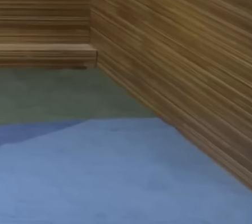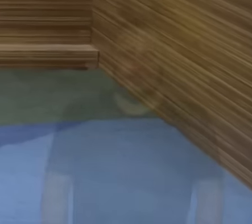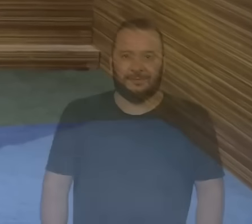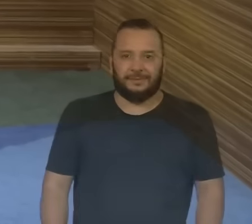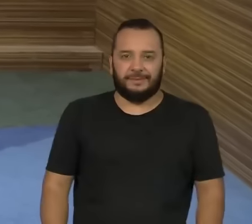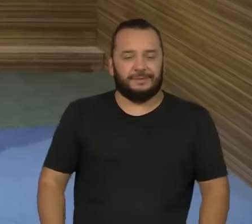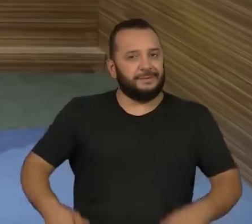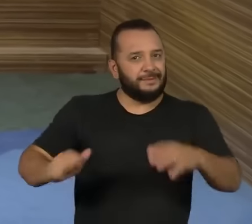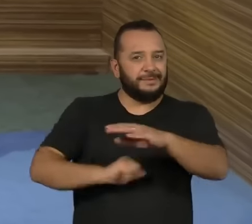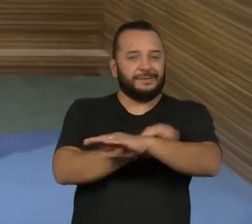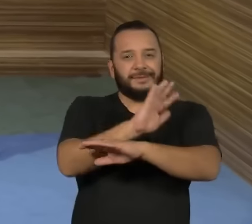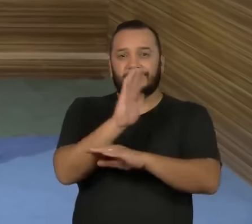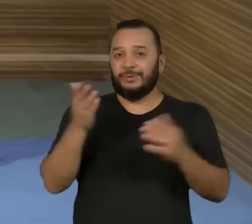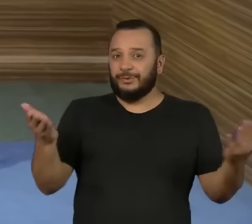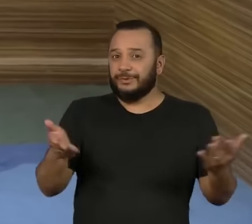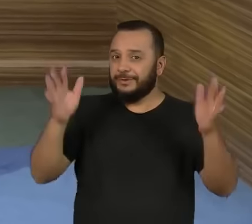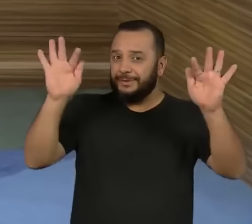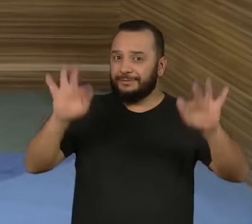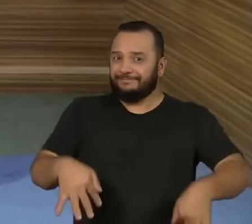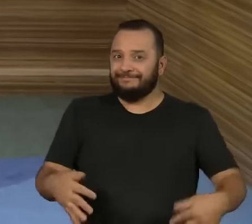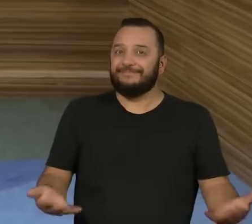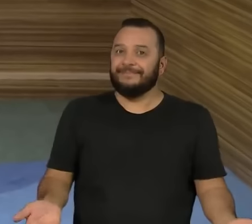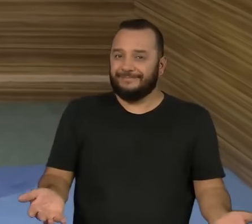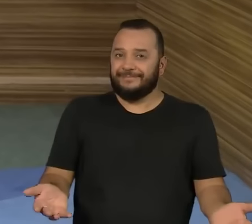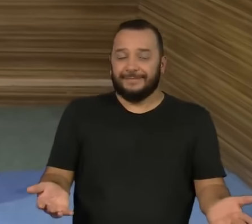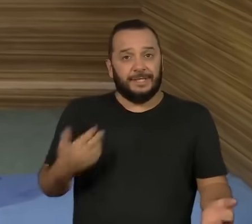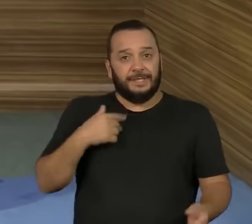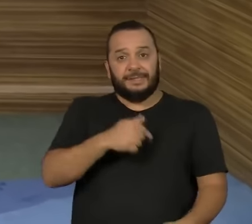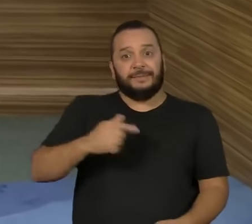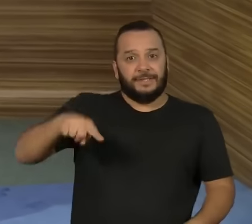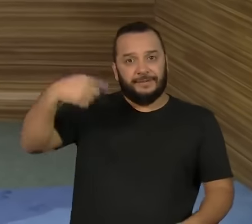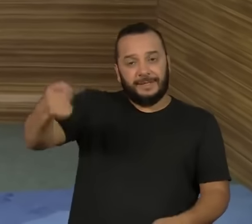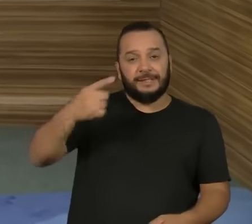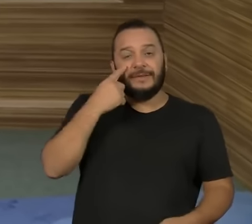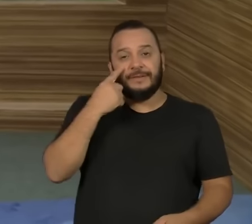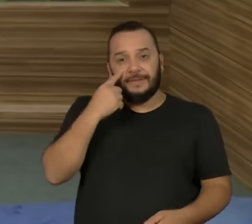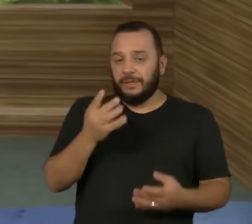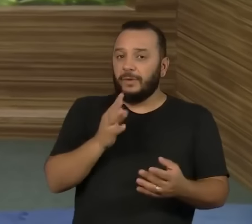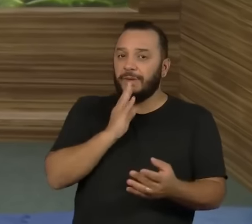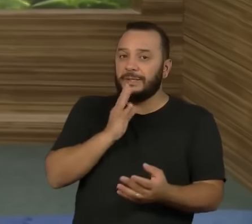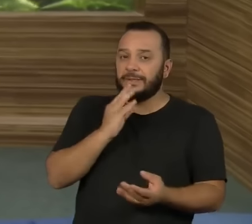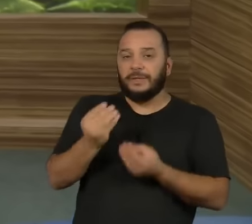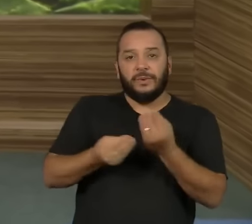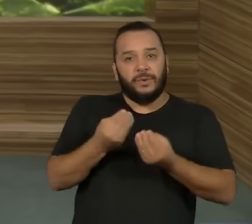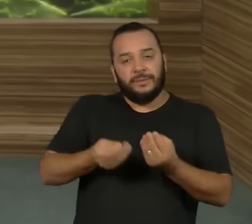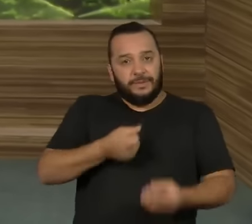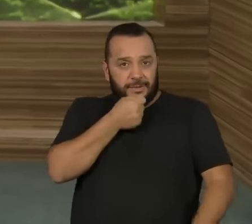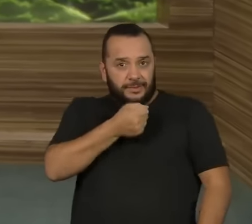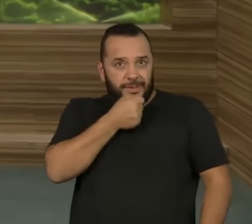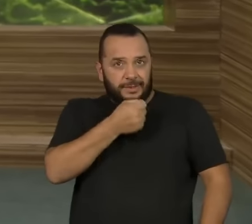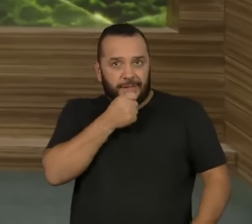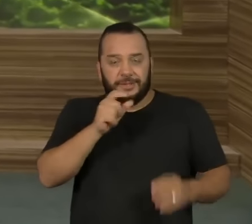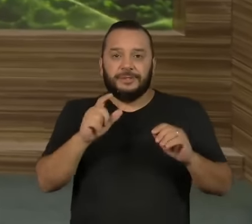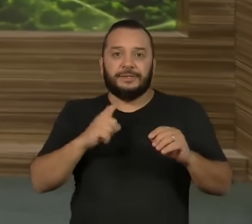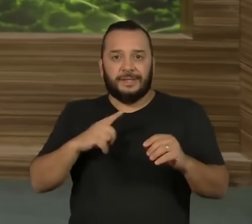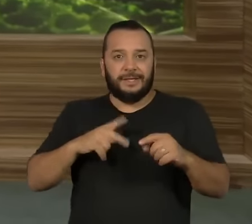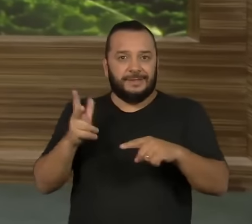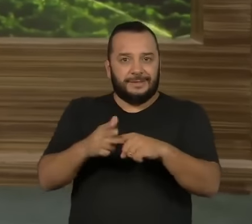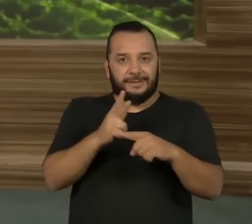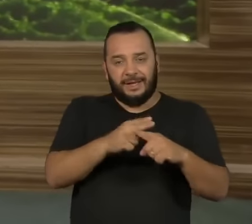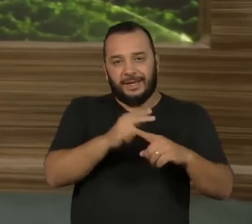O Repórter Eco de hoje fica por aqui. No próximo programa, você vai conhecer mais uma reportagem da série sobre a Mata